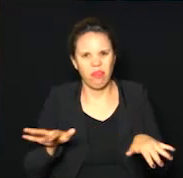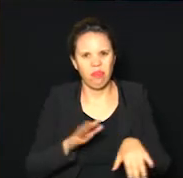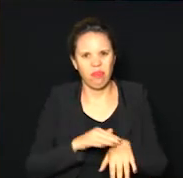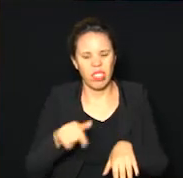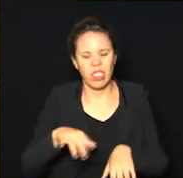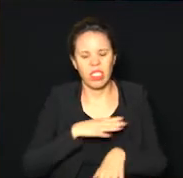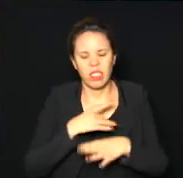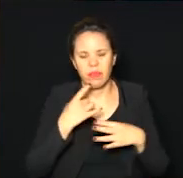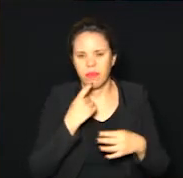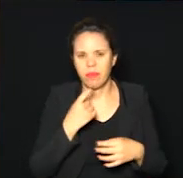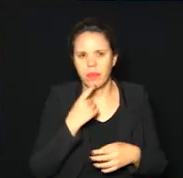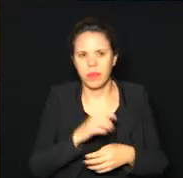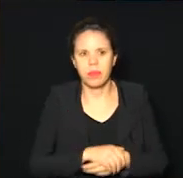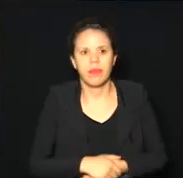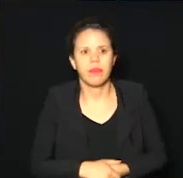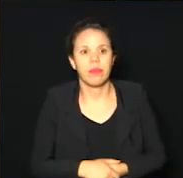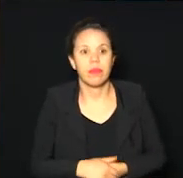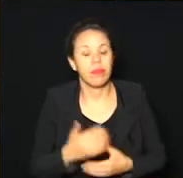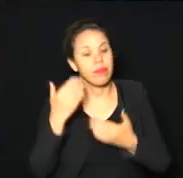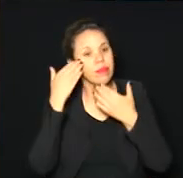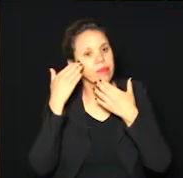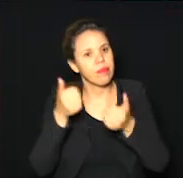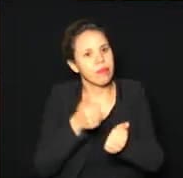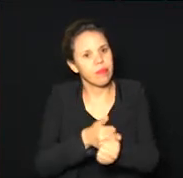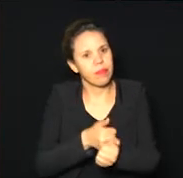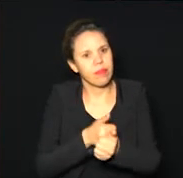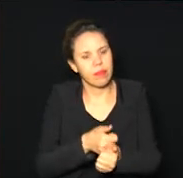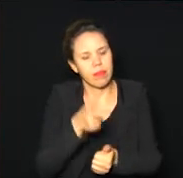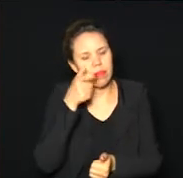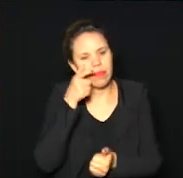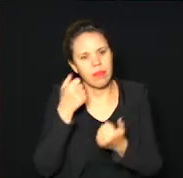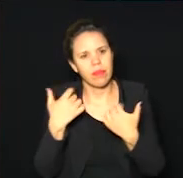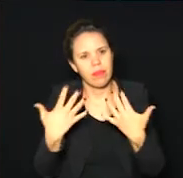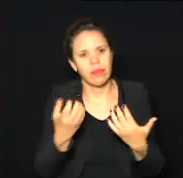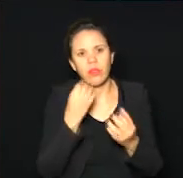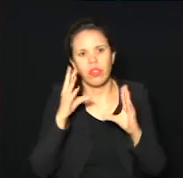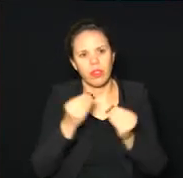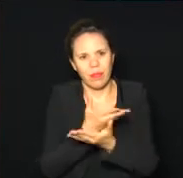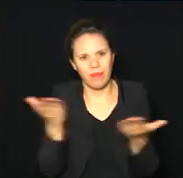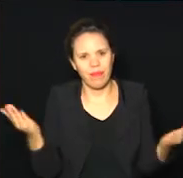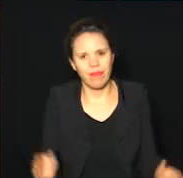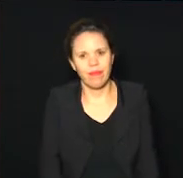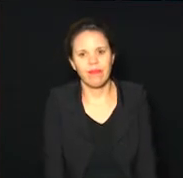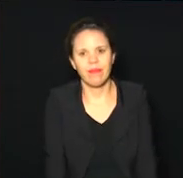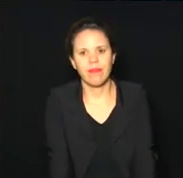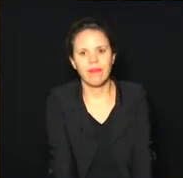na cidade de Campinas. Muito obrigado pela sua audiência, uma boa noite a todos.